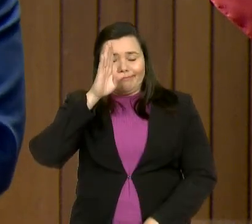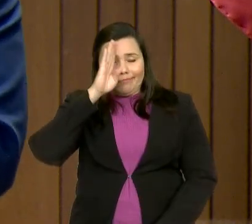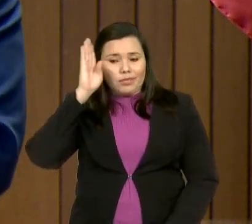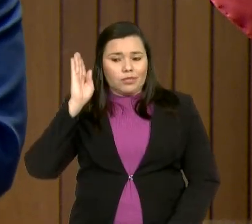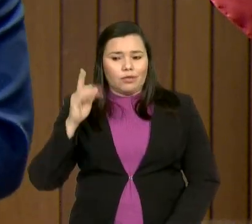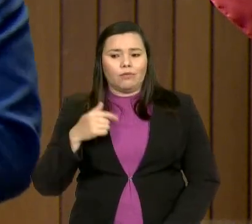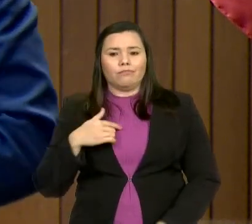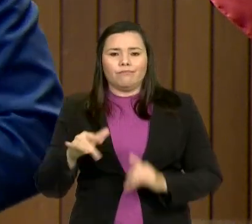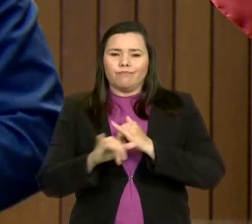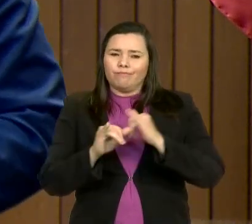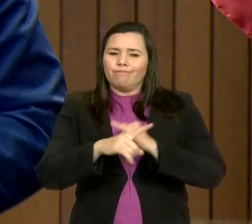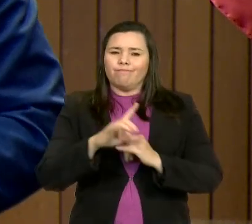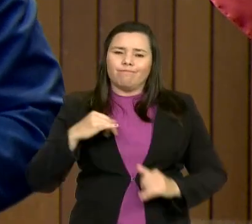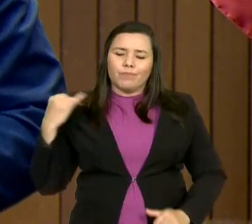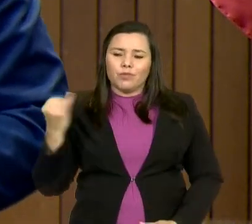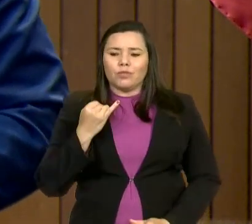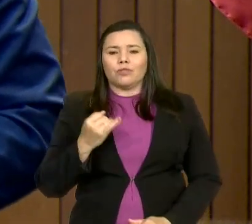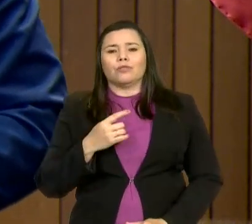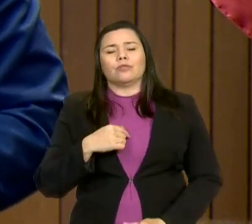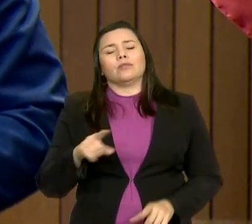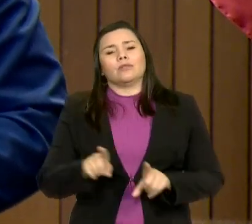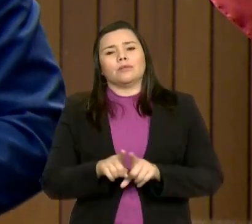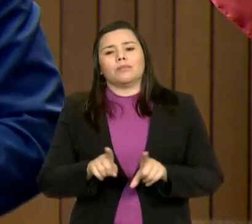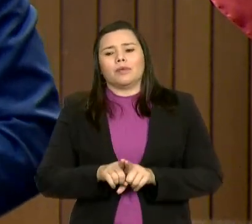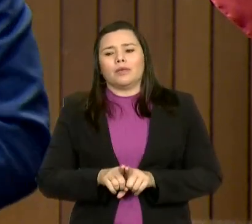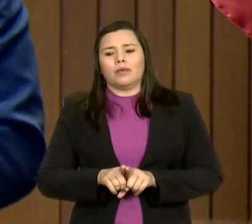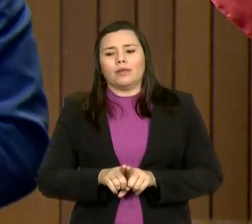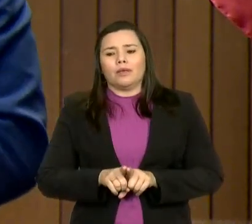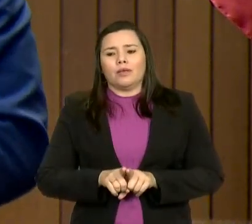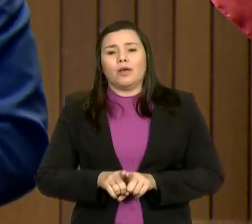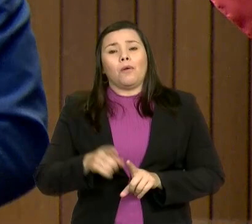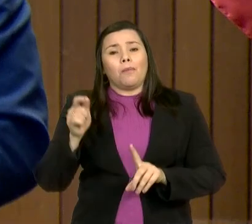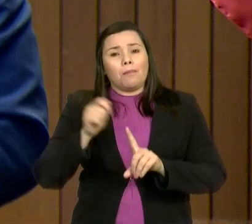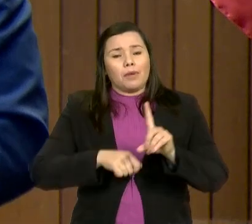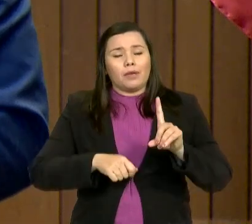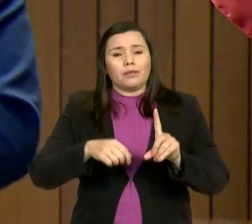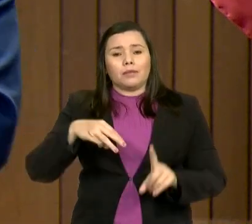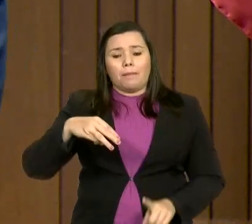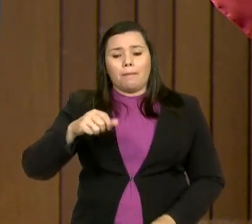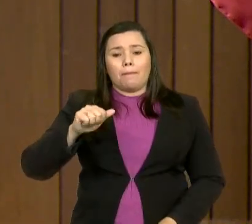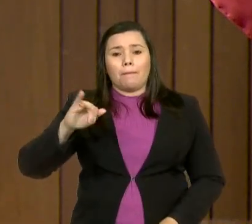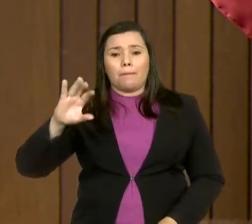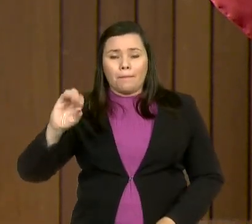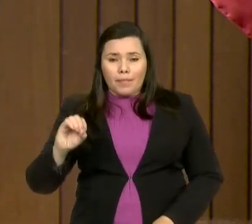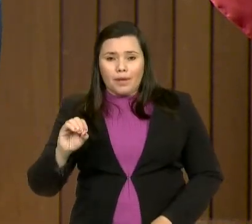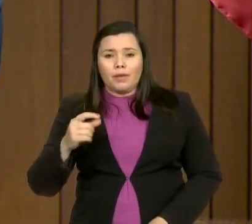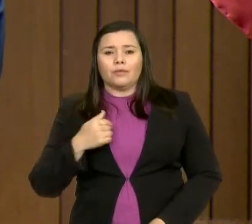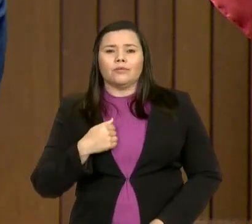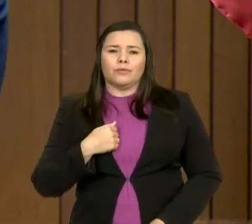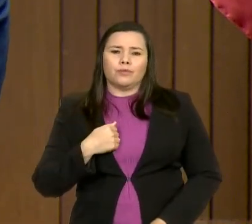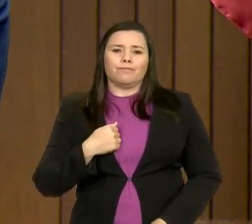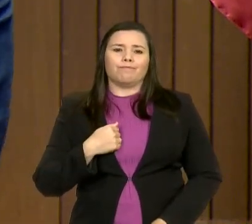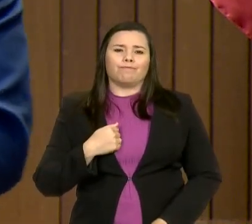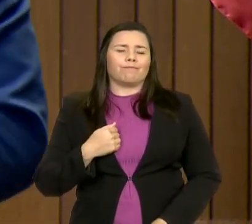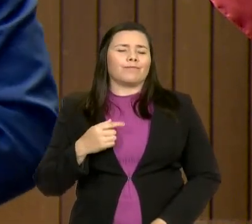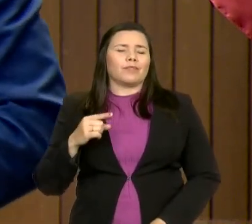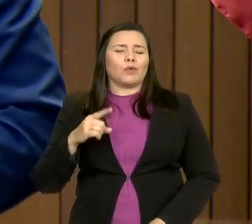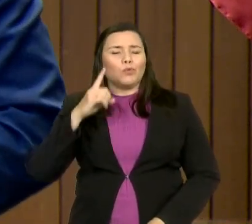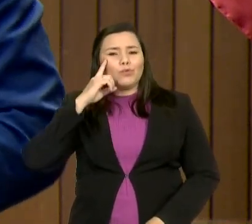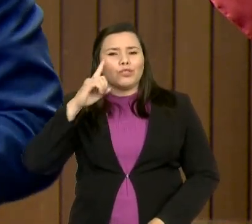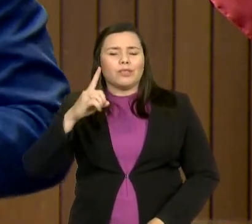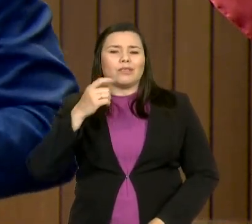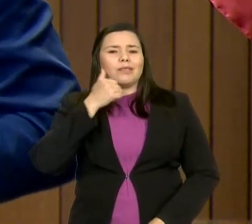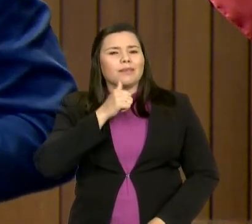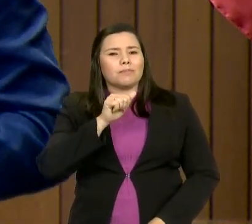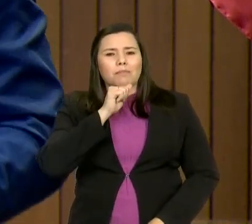e desejo a todos aí também, aproveitando que estamos no mês de maio, mês das mães, eu quero desejar um excelente dia das mães a todas as